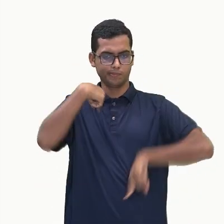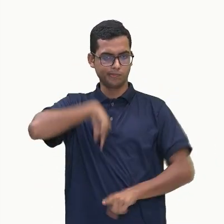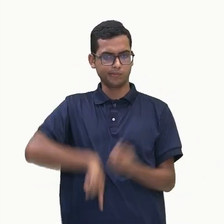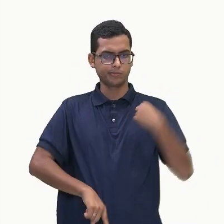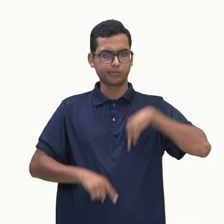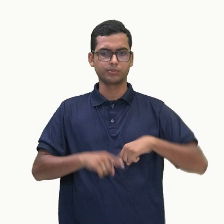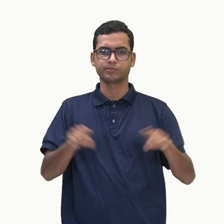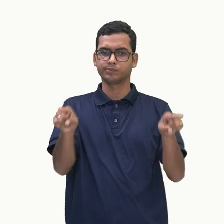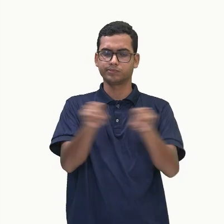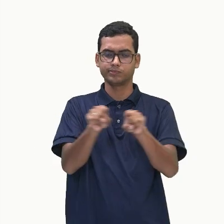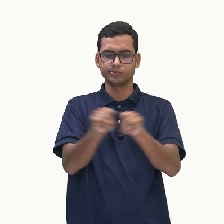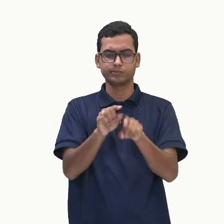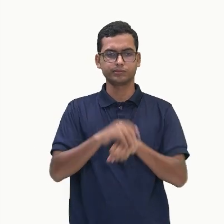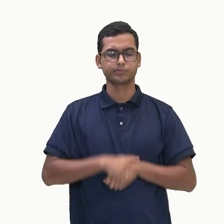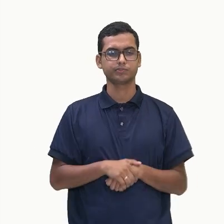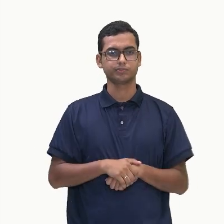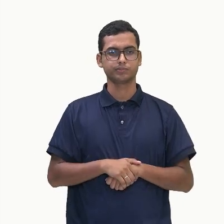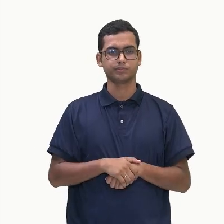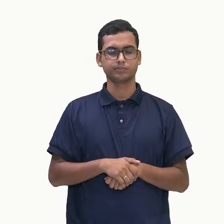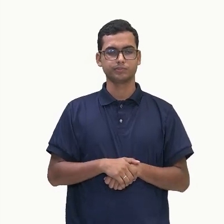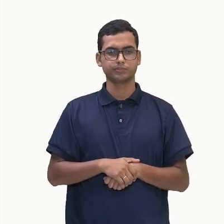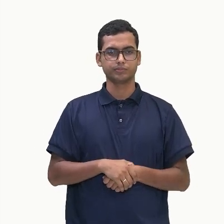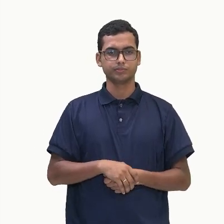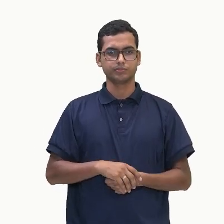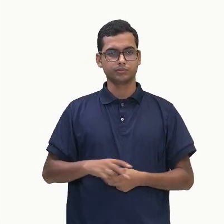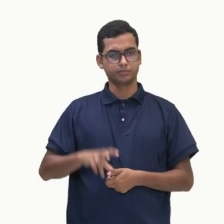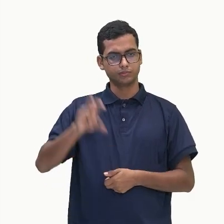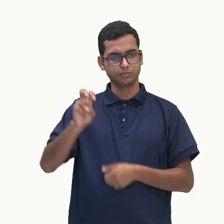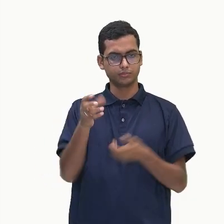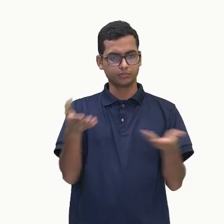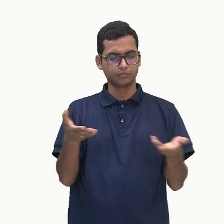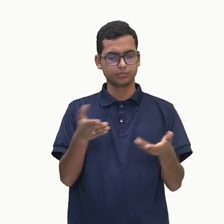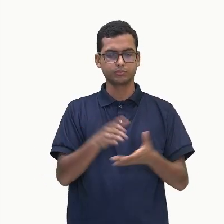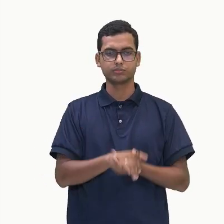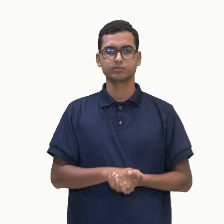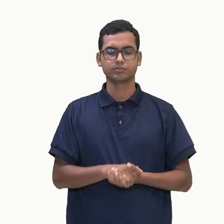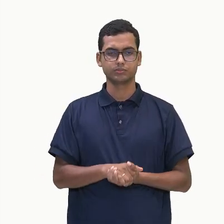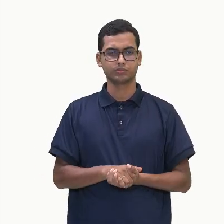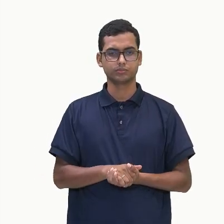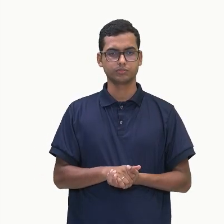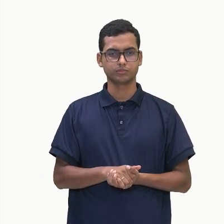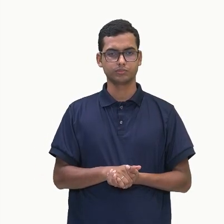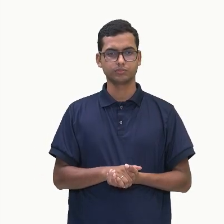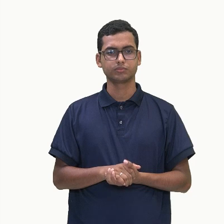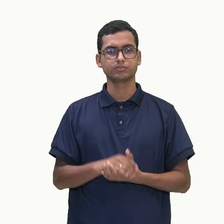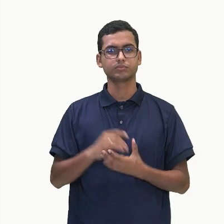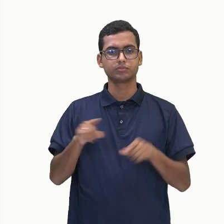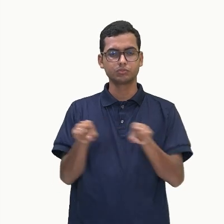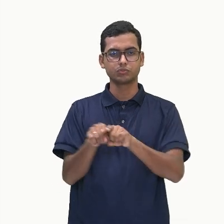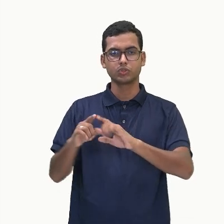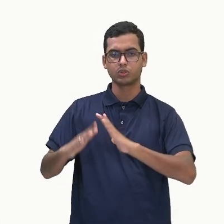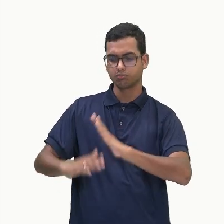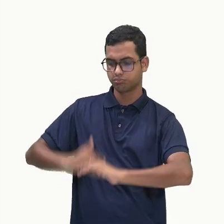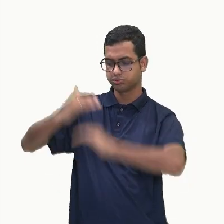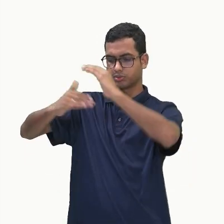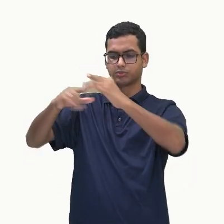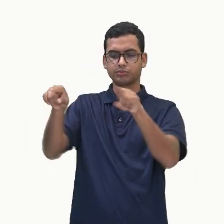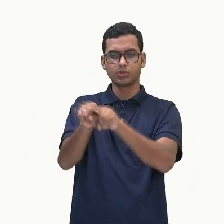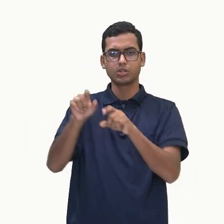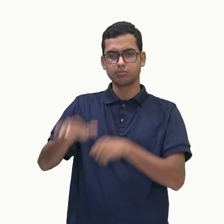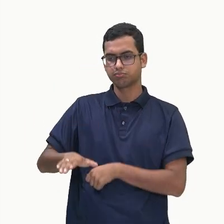Um outro que nós estamos vendo aí, vamos ver na tela aí, que é o crescimento e desenvolvimento. Vejam aí que